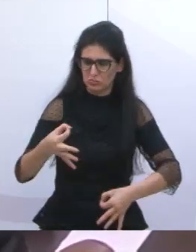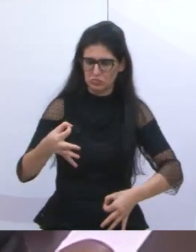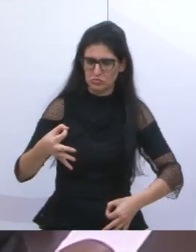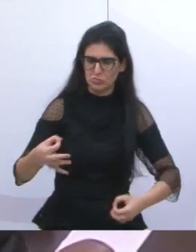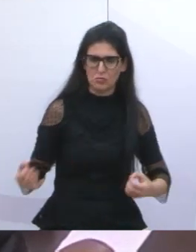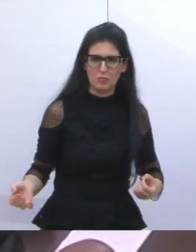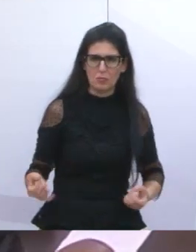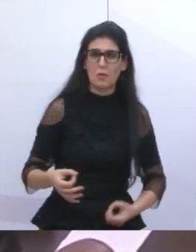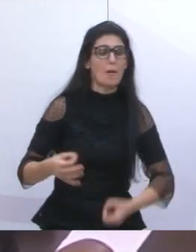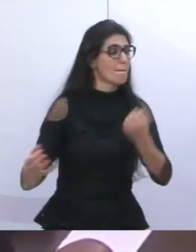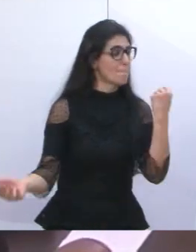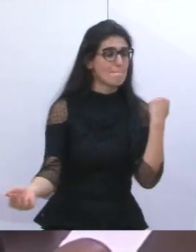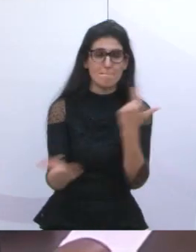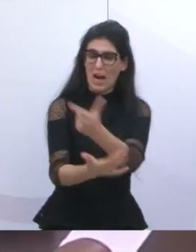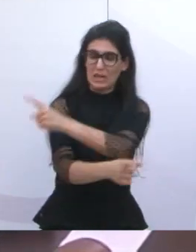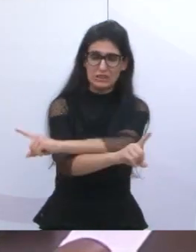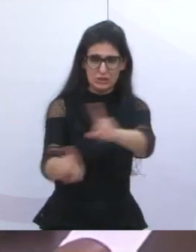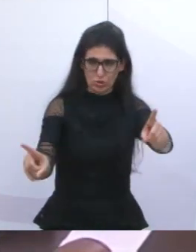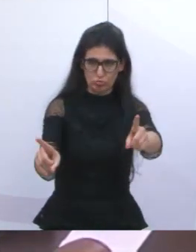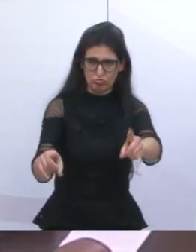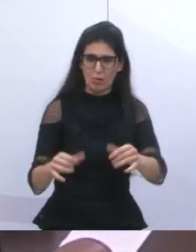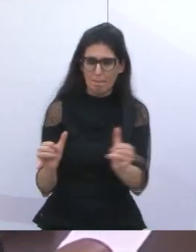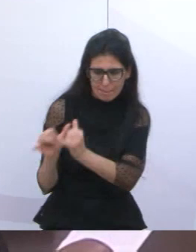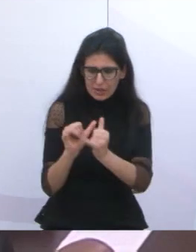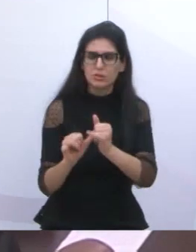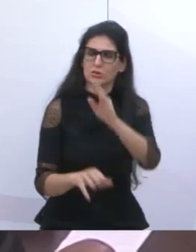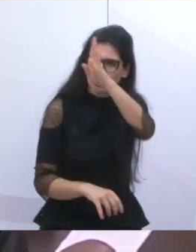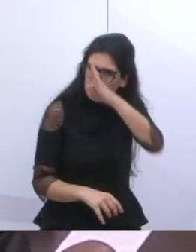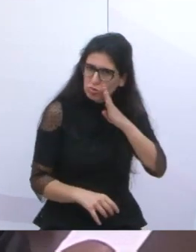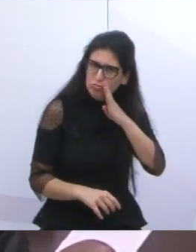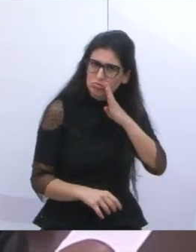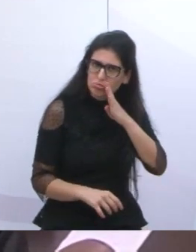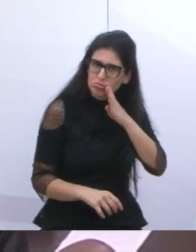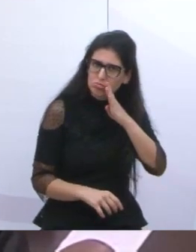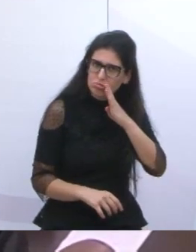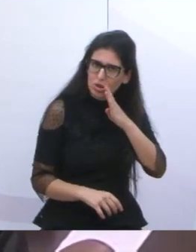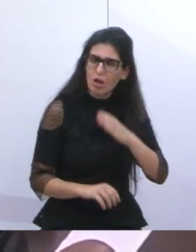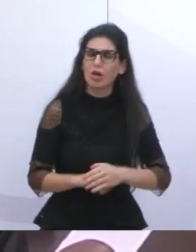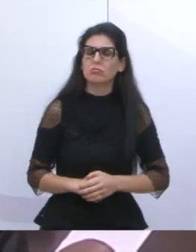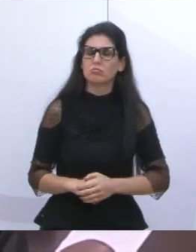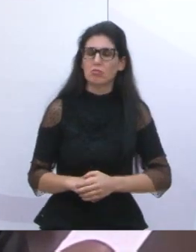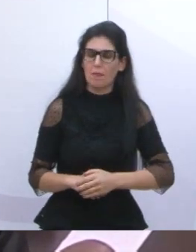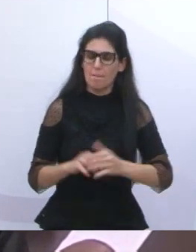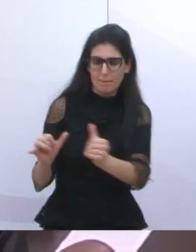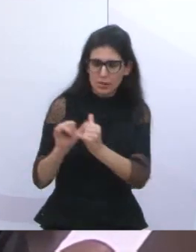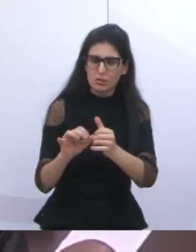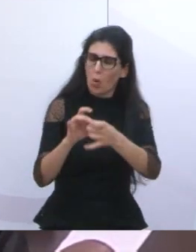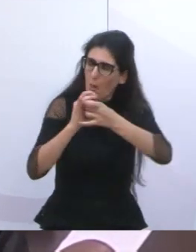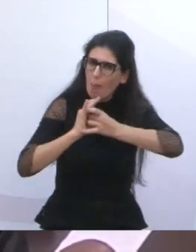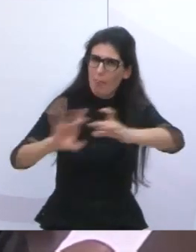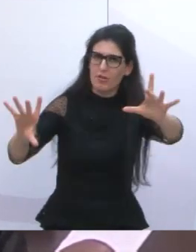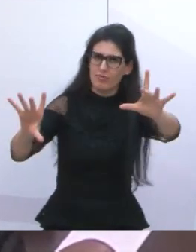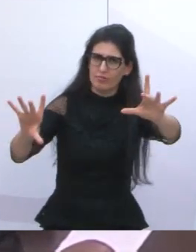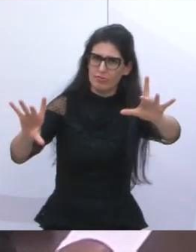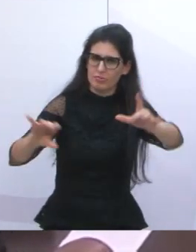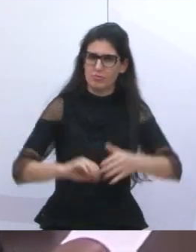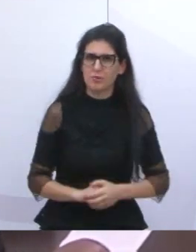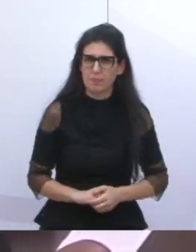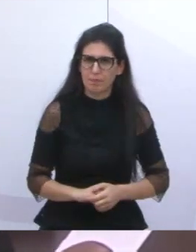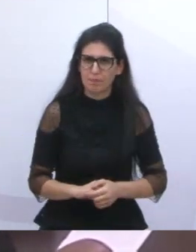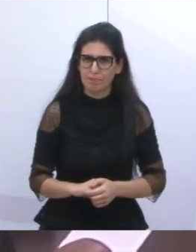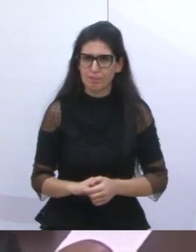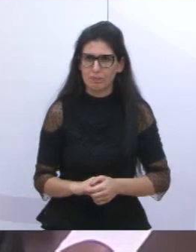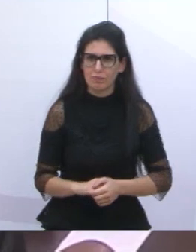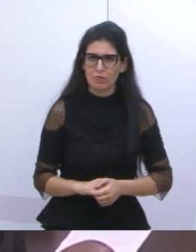execução fiscal de créditos tributário e não tributário, concede remissão dos créditos tributários referentes